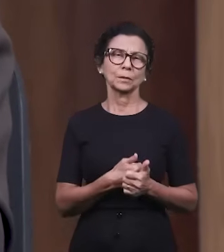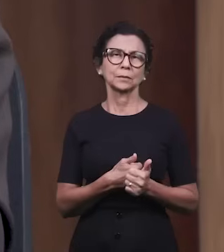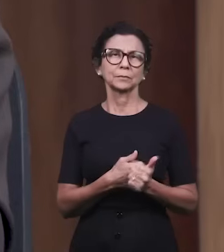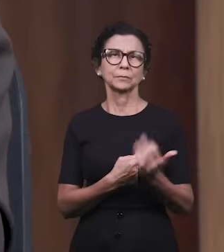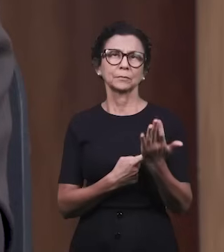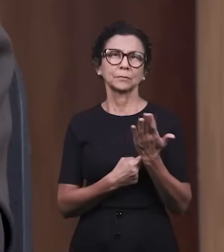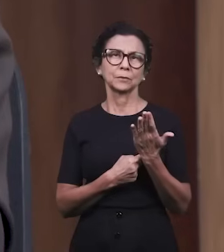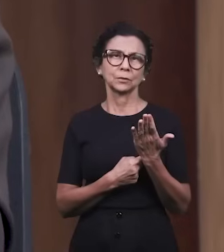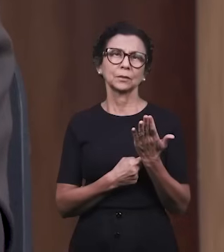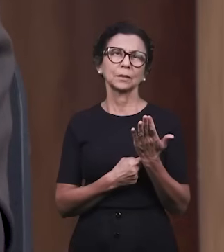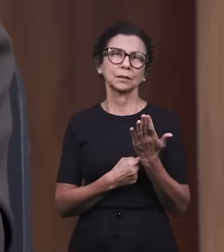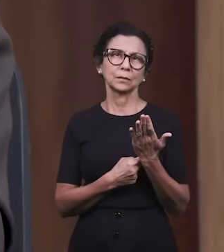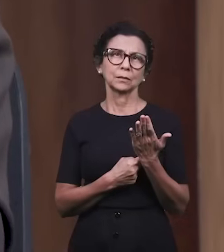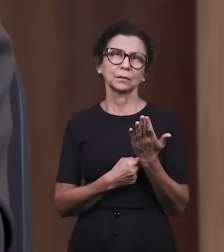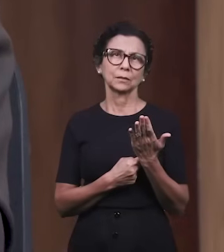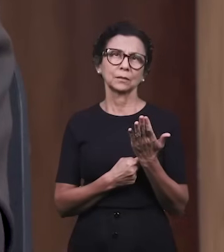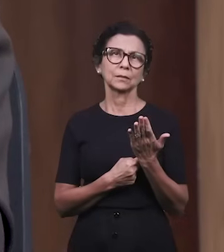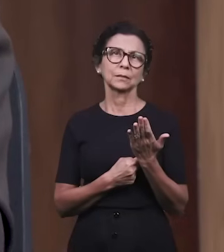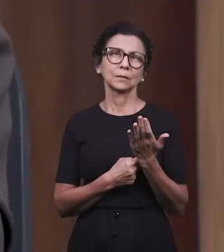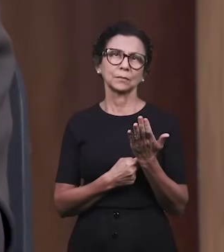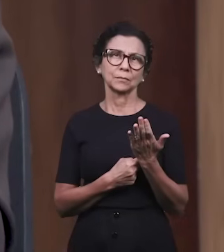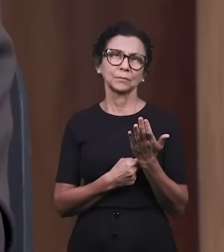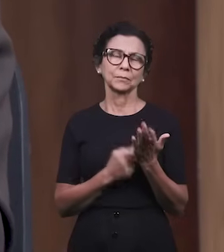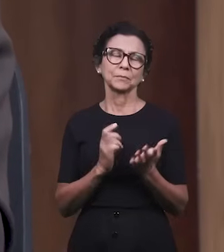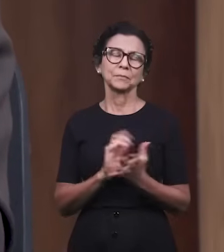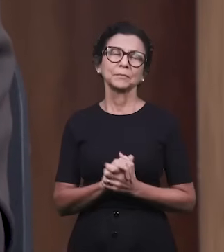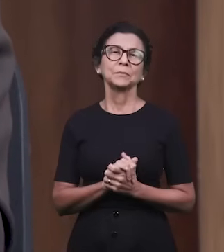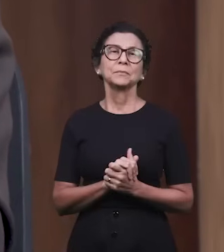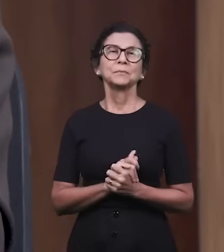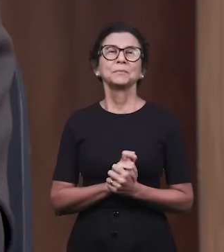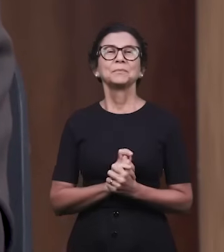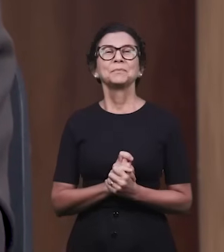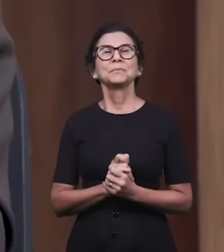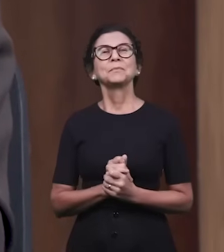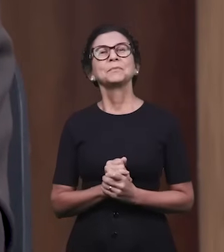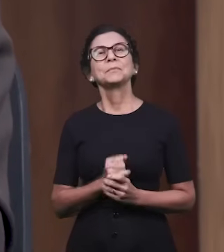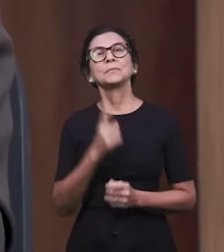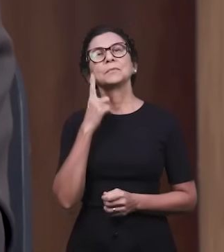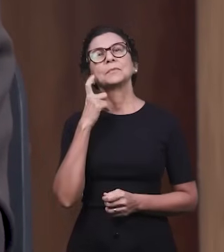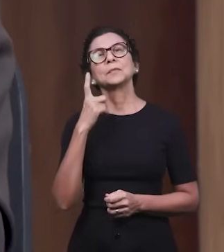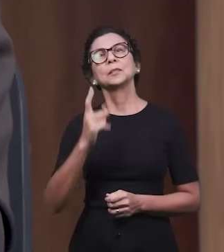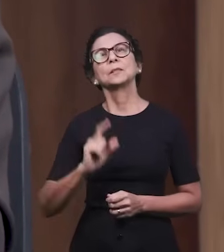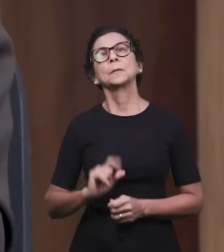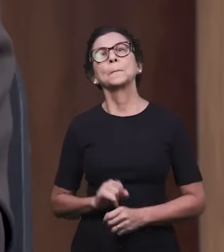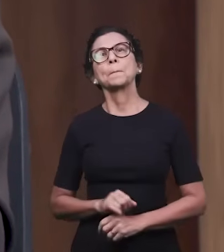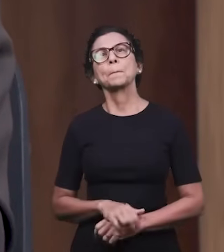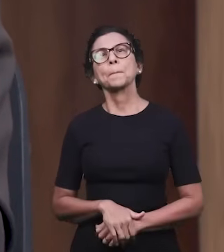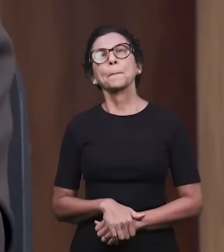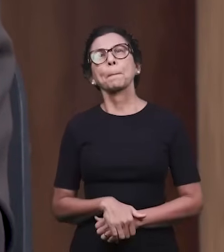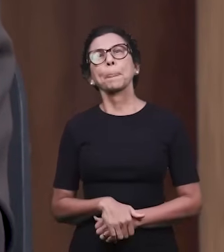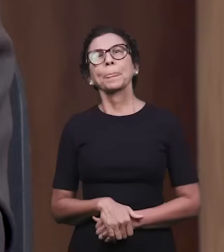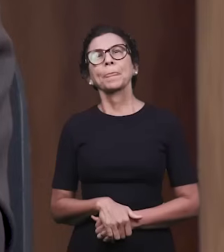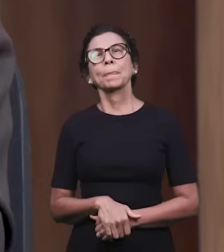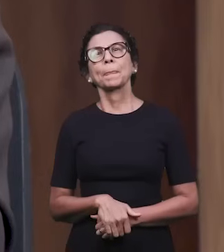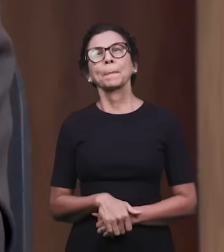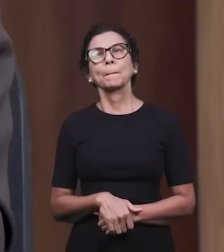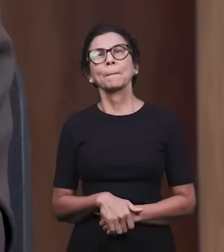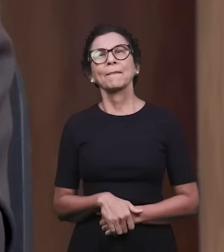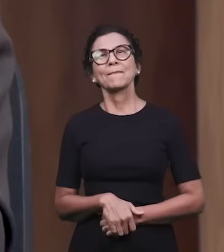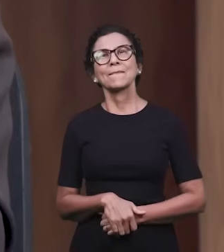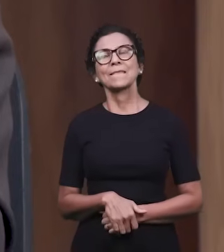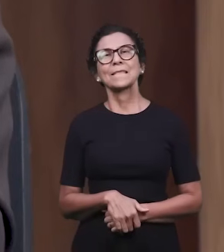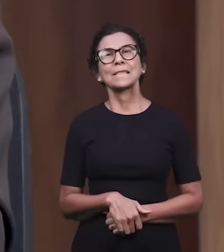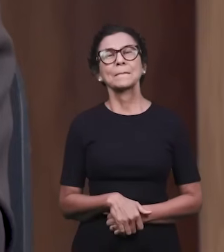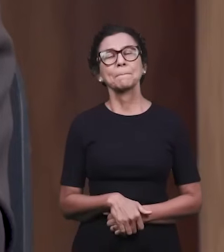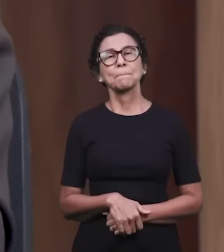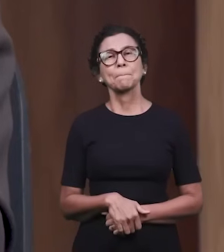nos ajudando nessa programação. E é interessante que quando nós falamos em